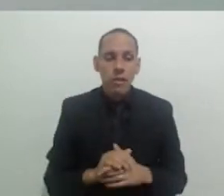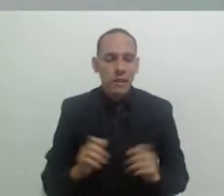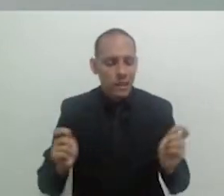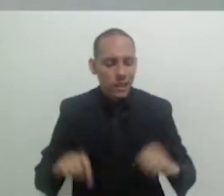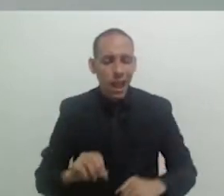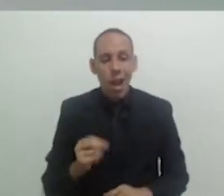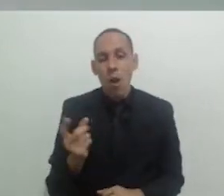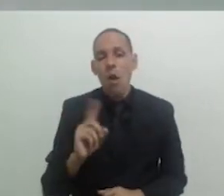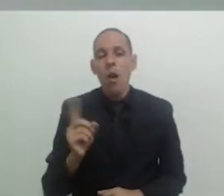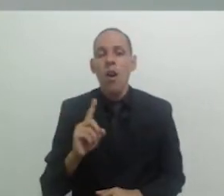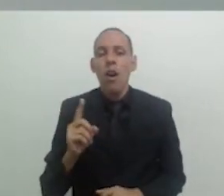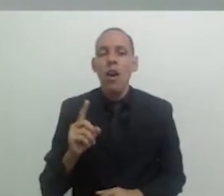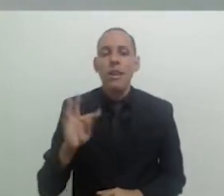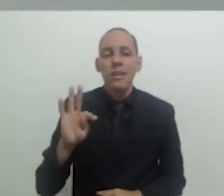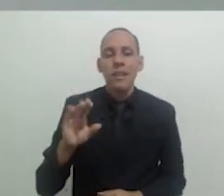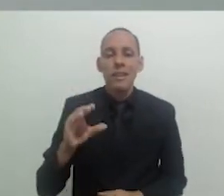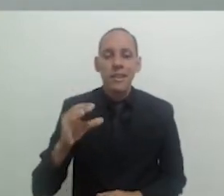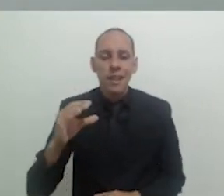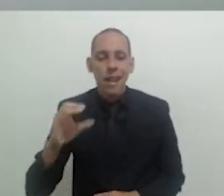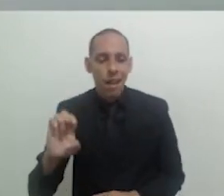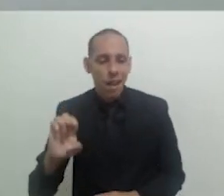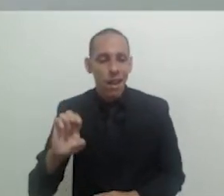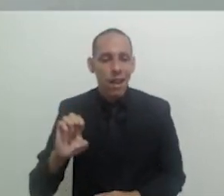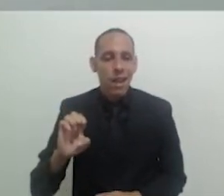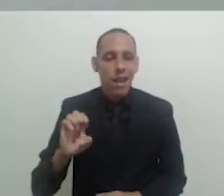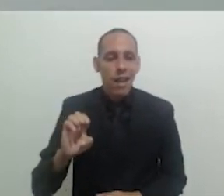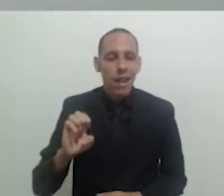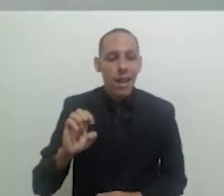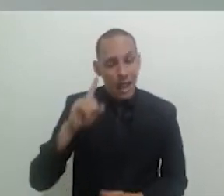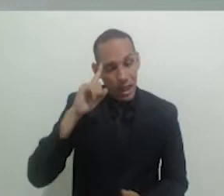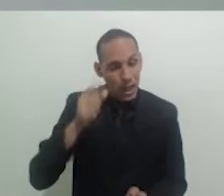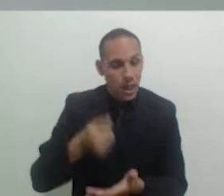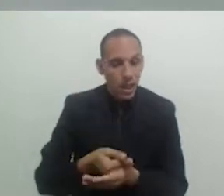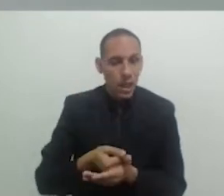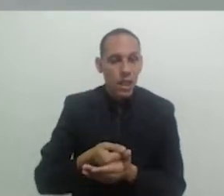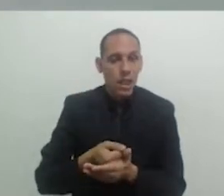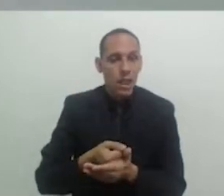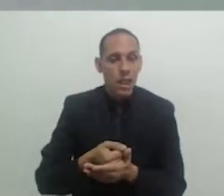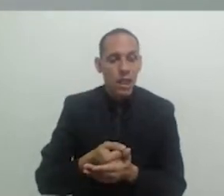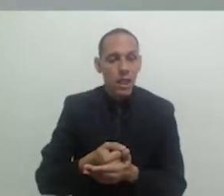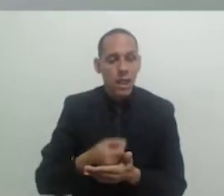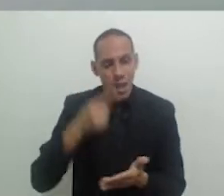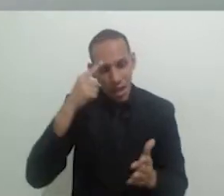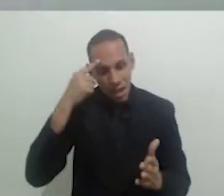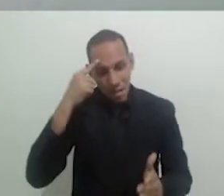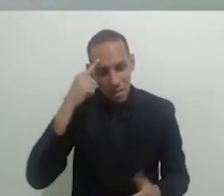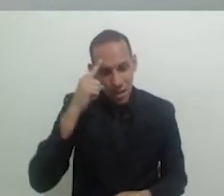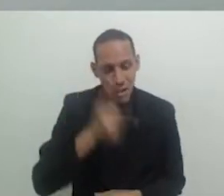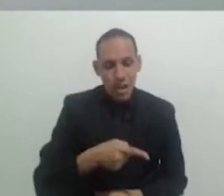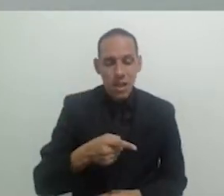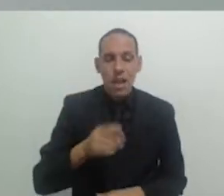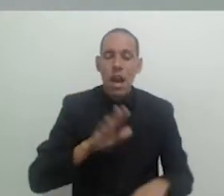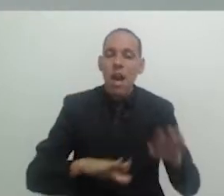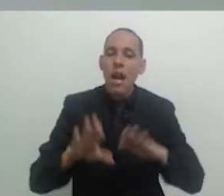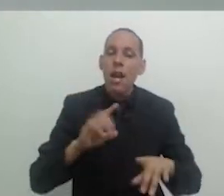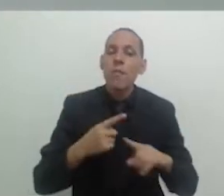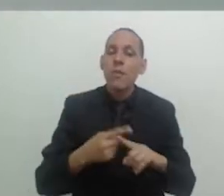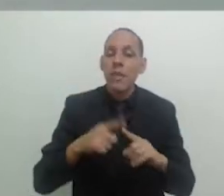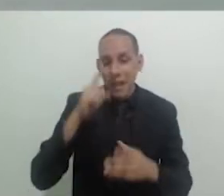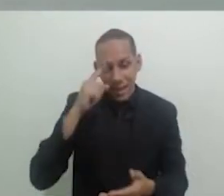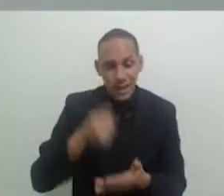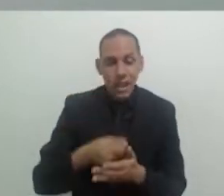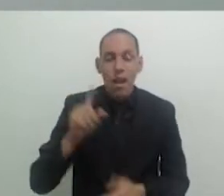contas decretarem medidas cautelares, pois a decisão posta pautou-se numa vertente